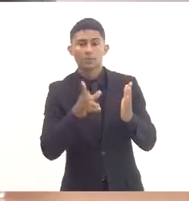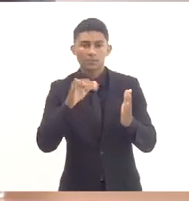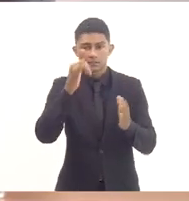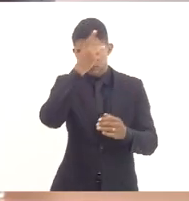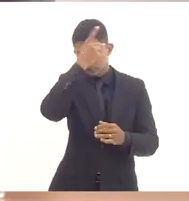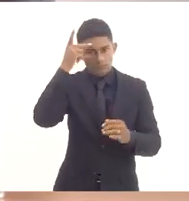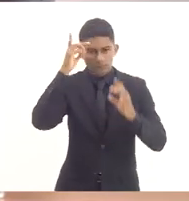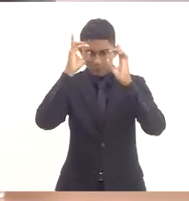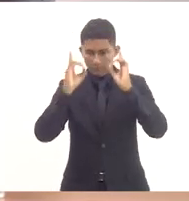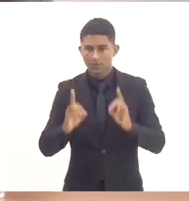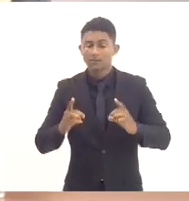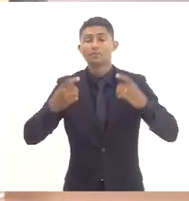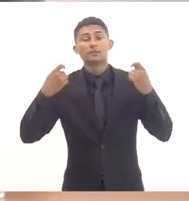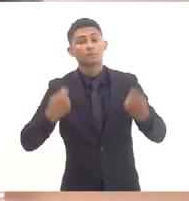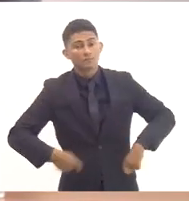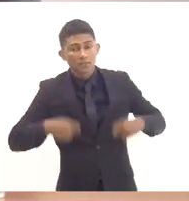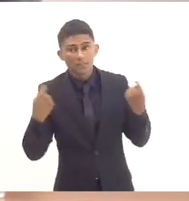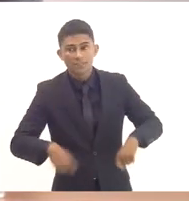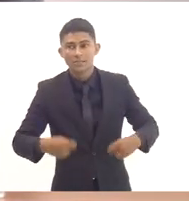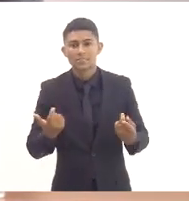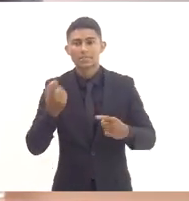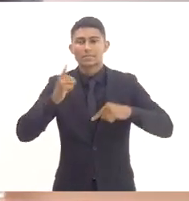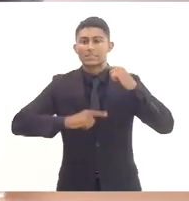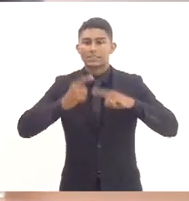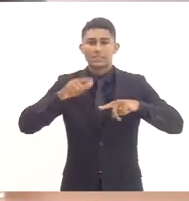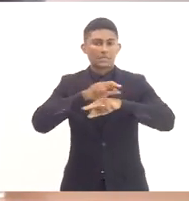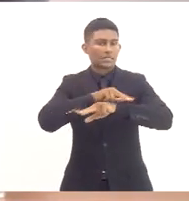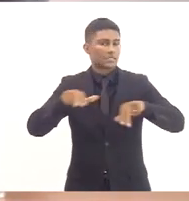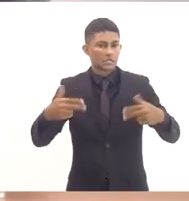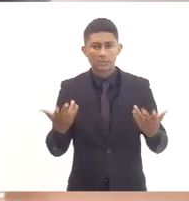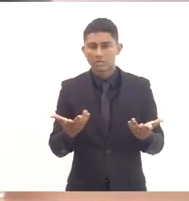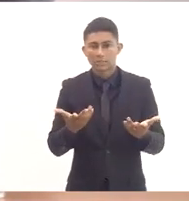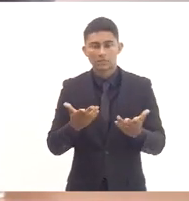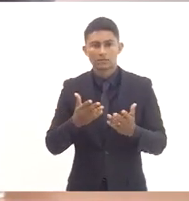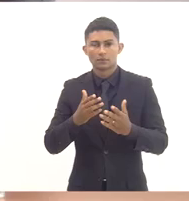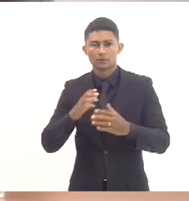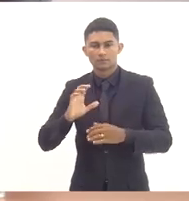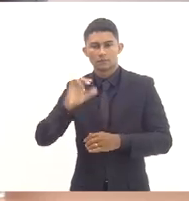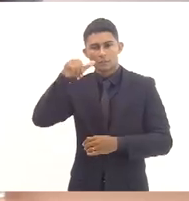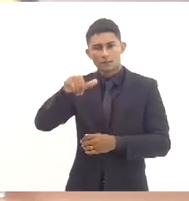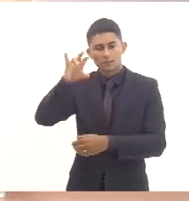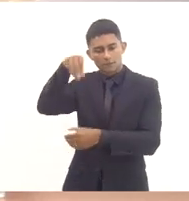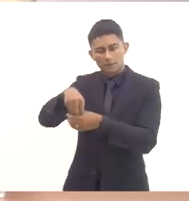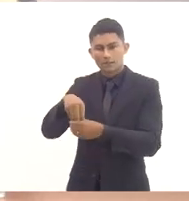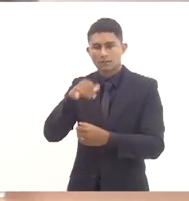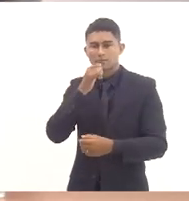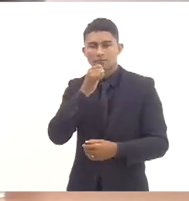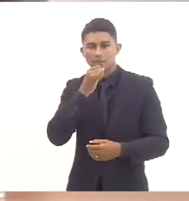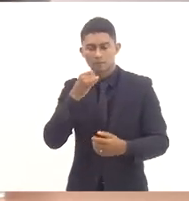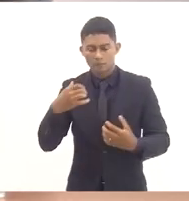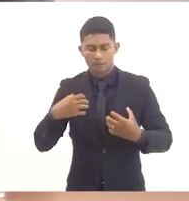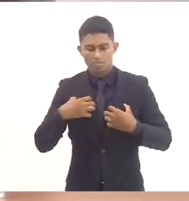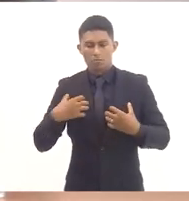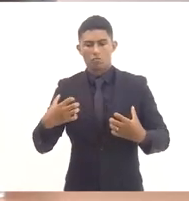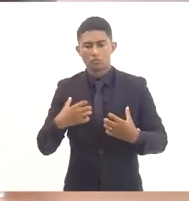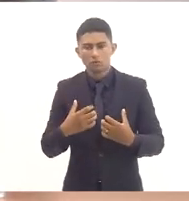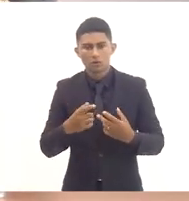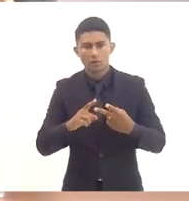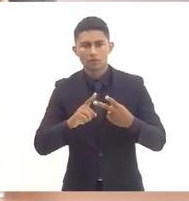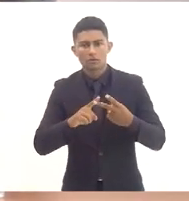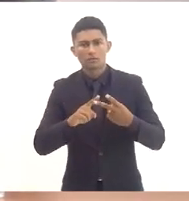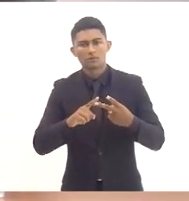deficiência necessite de algum equipamento Extra dentro da aeronave um desfibrilador e adora